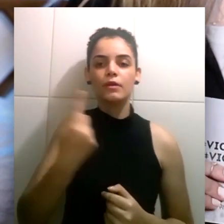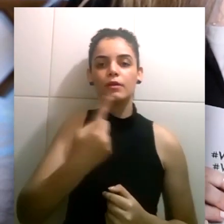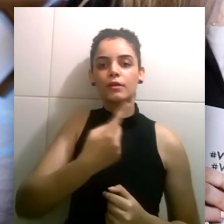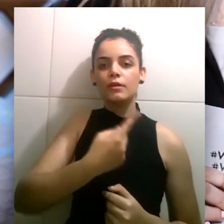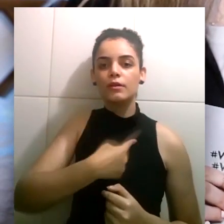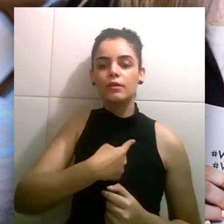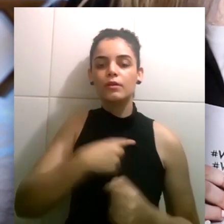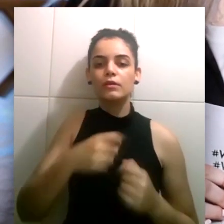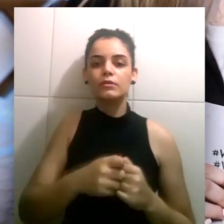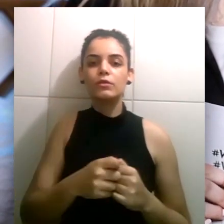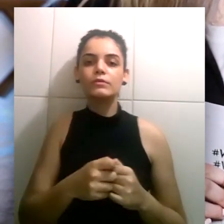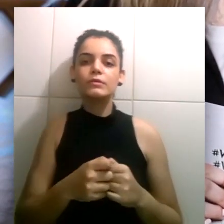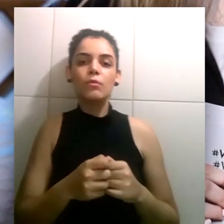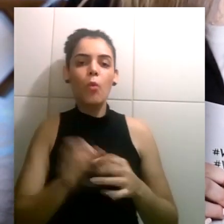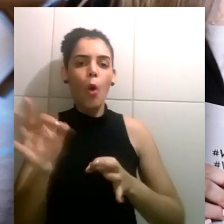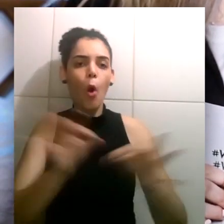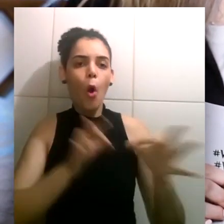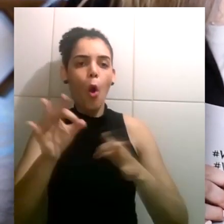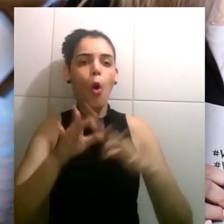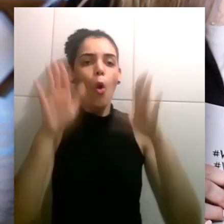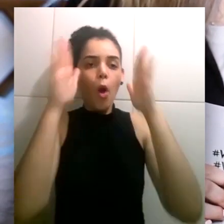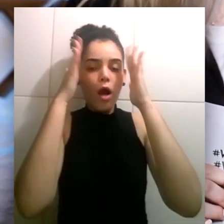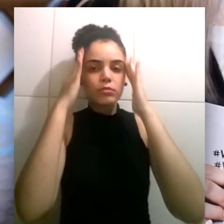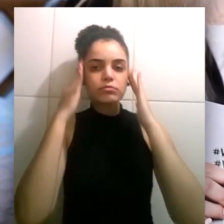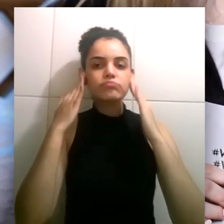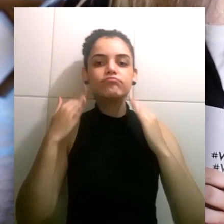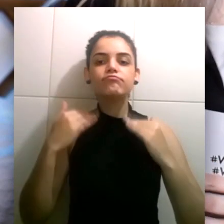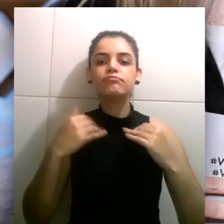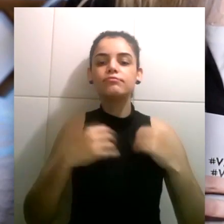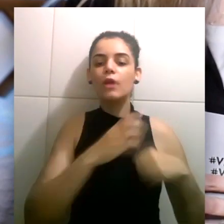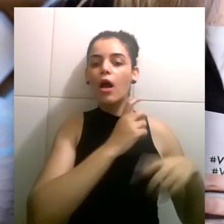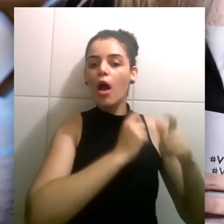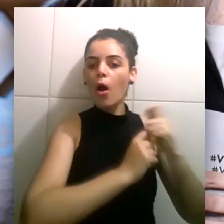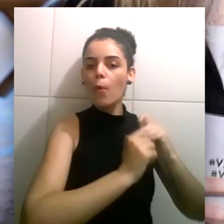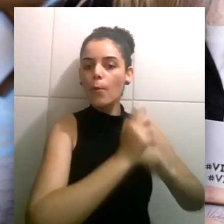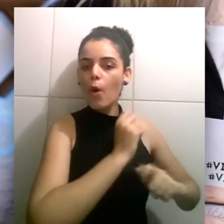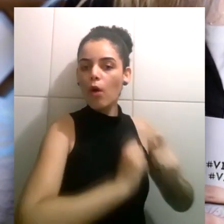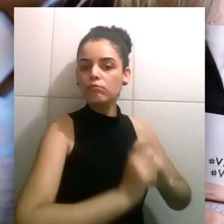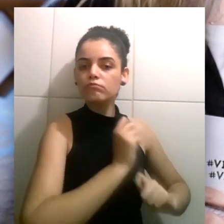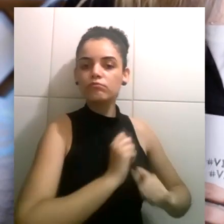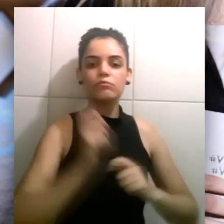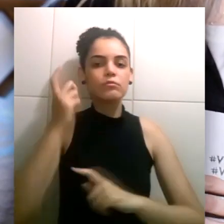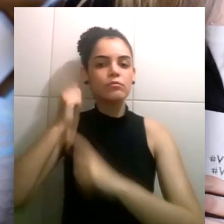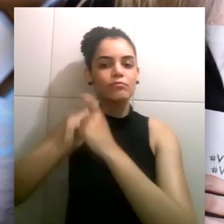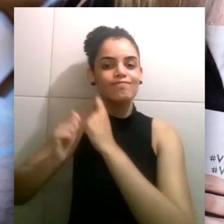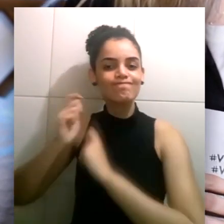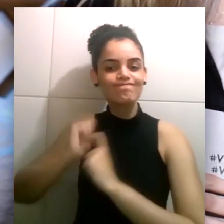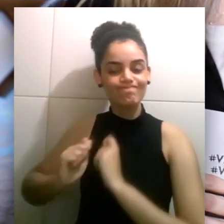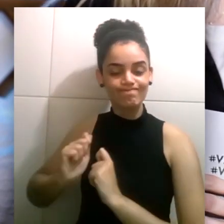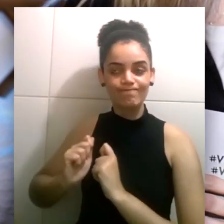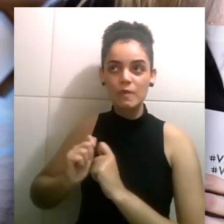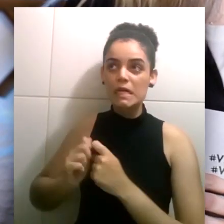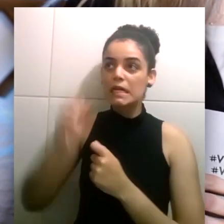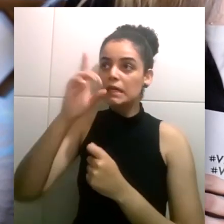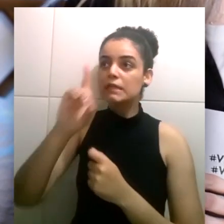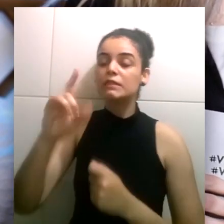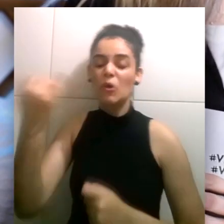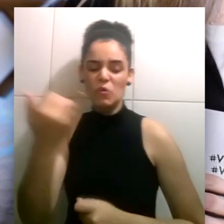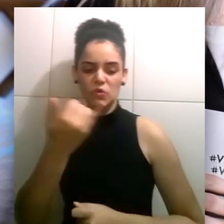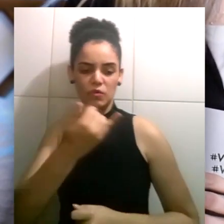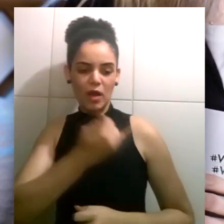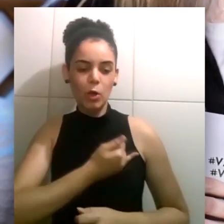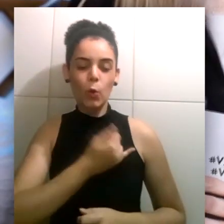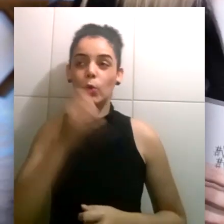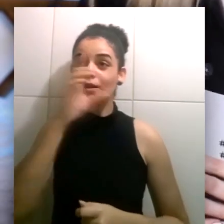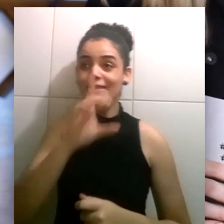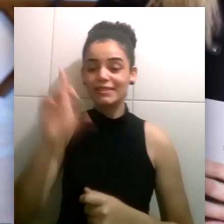em que a gente trançou nossos cabelos juntos, assim. A gente fez esse ato profético e Deus falou que Ele estava conectando a